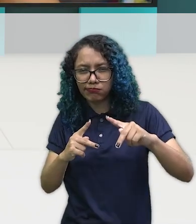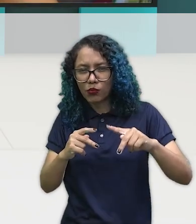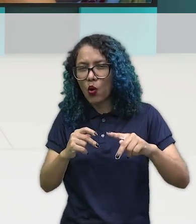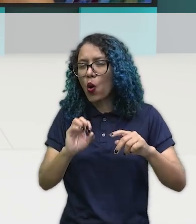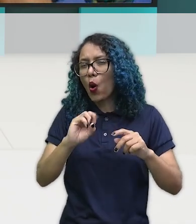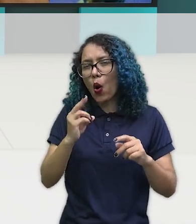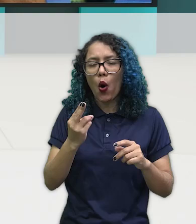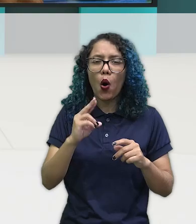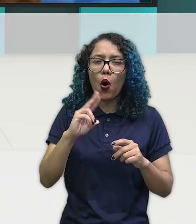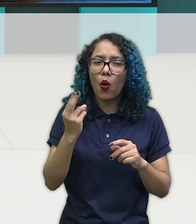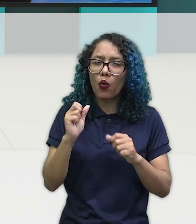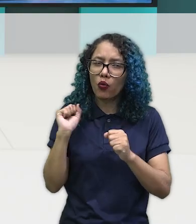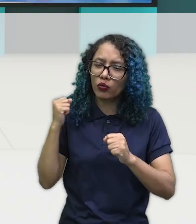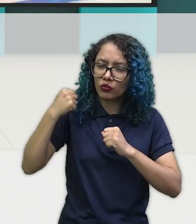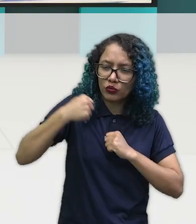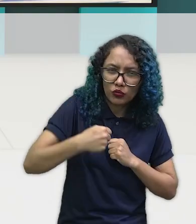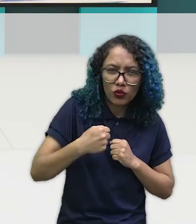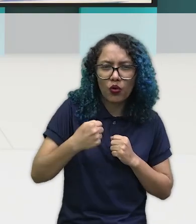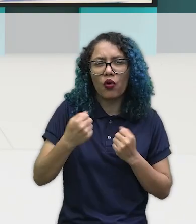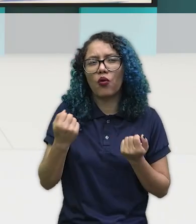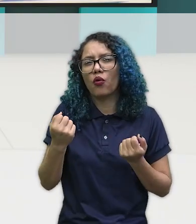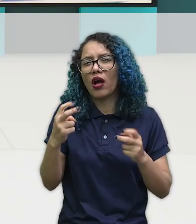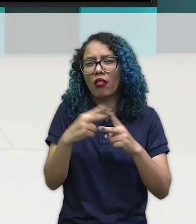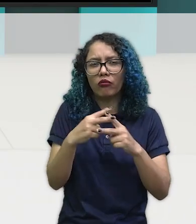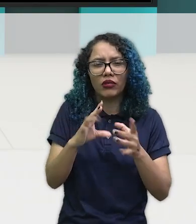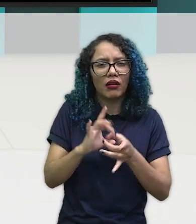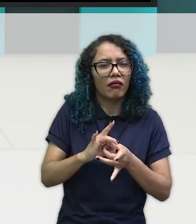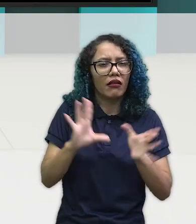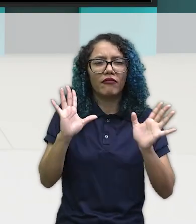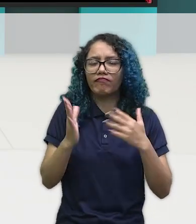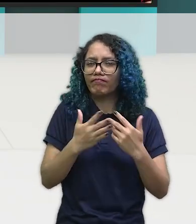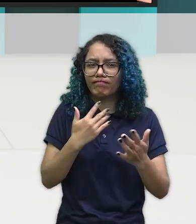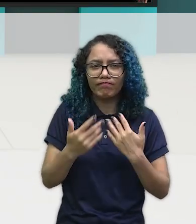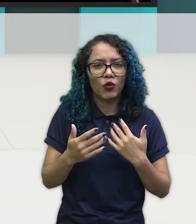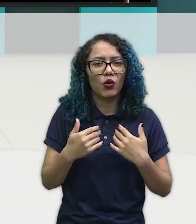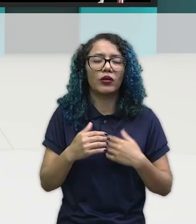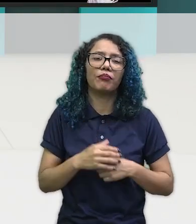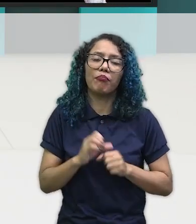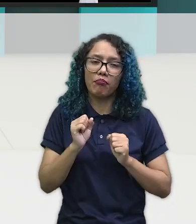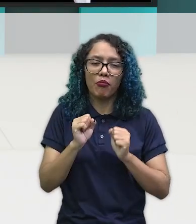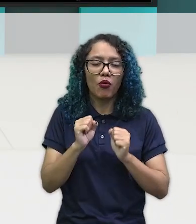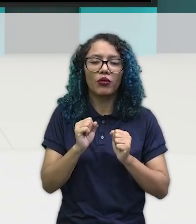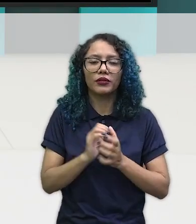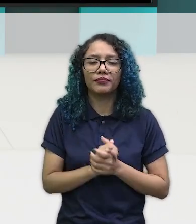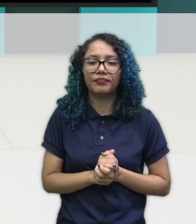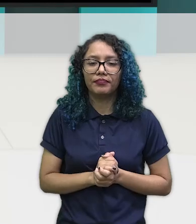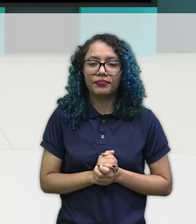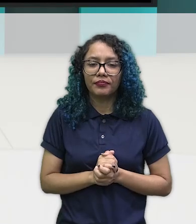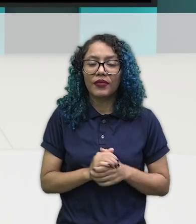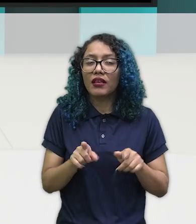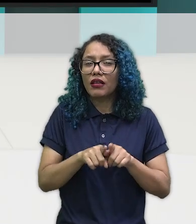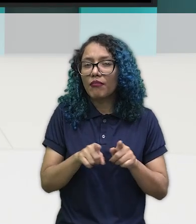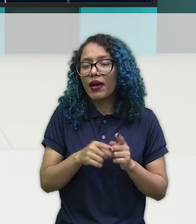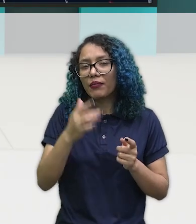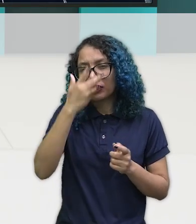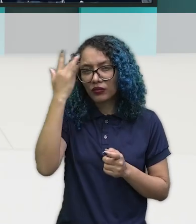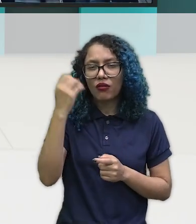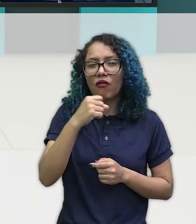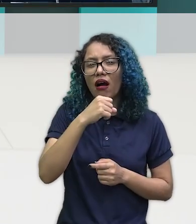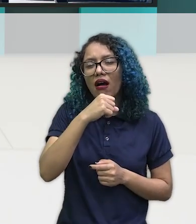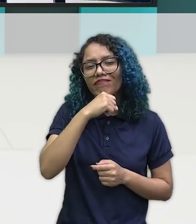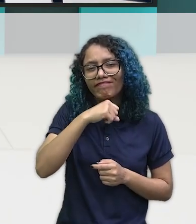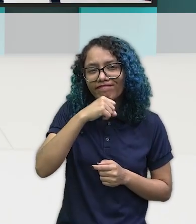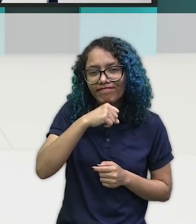seja o judô, seja a luta livre, né? Todos nós, inclusive pessoas com deficiência,